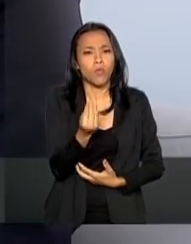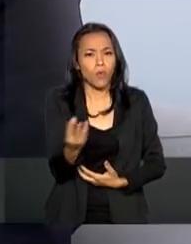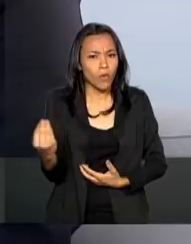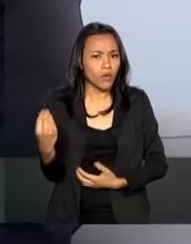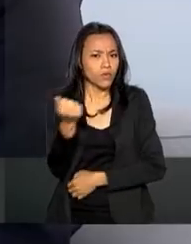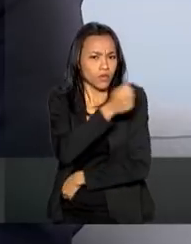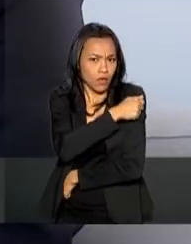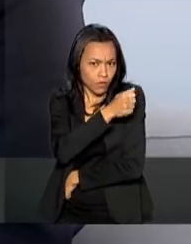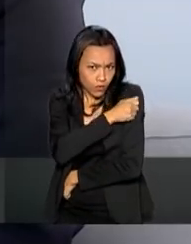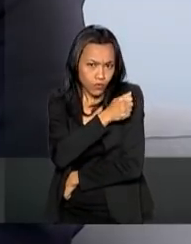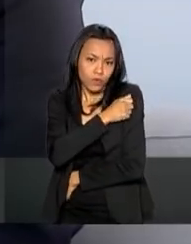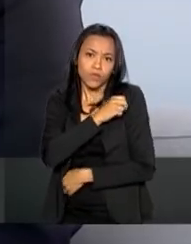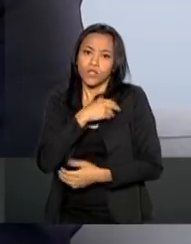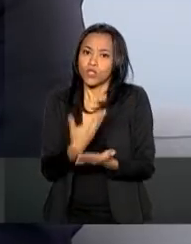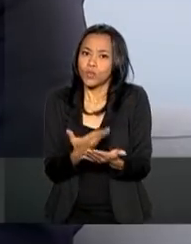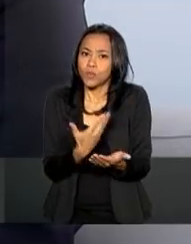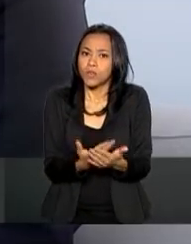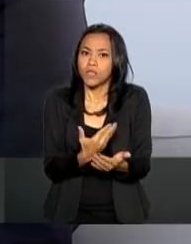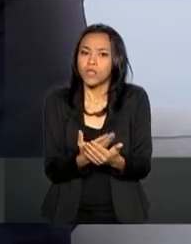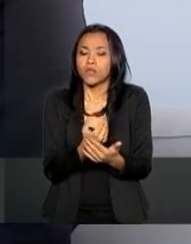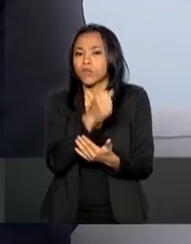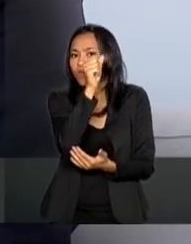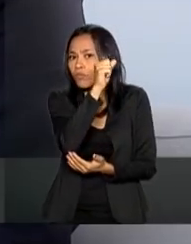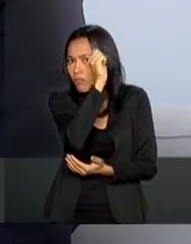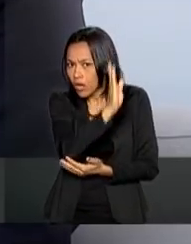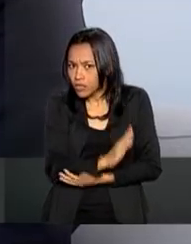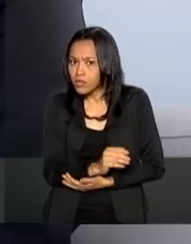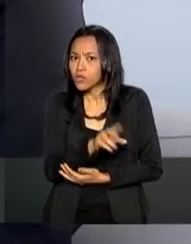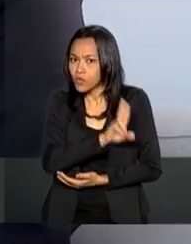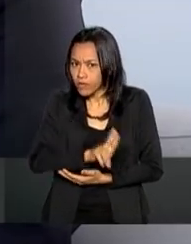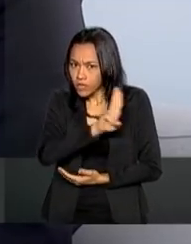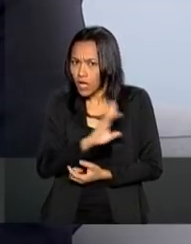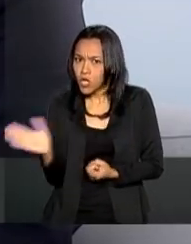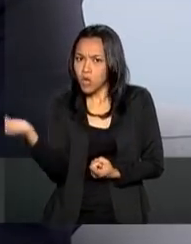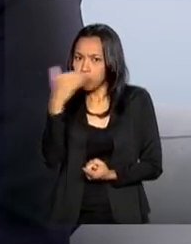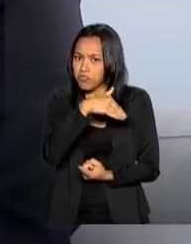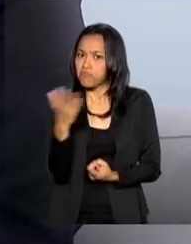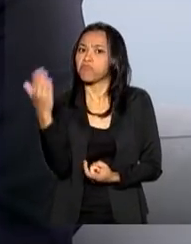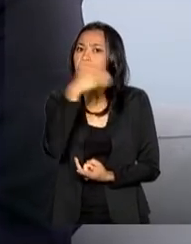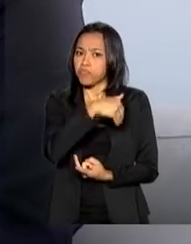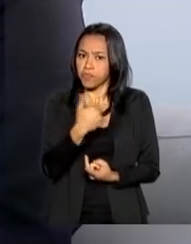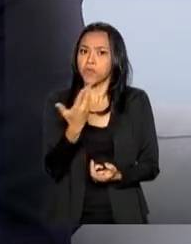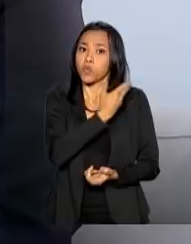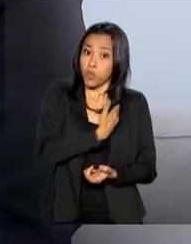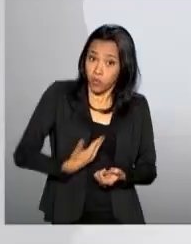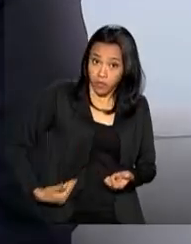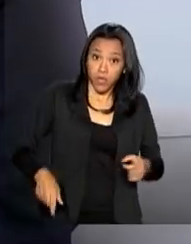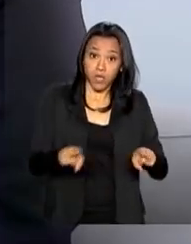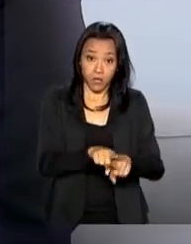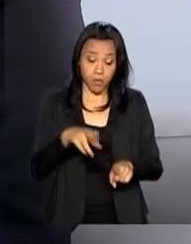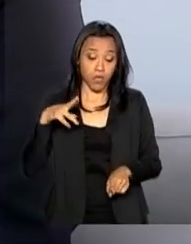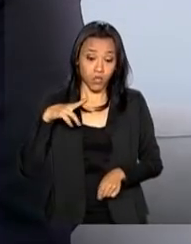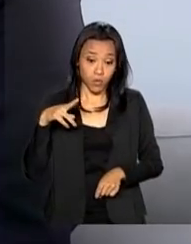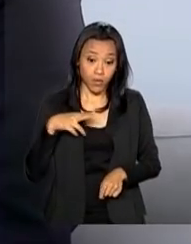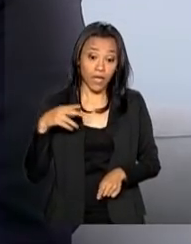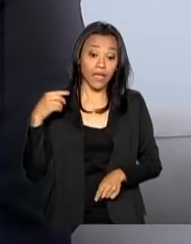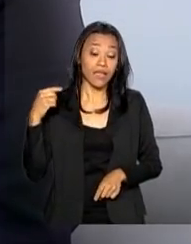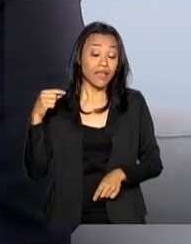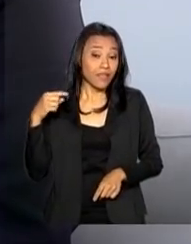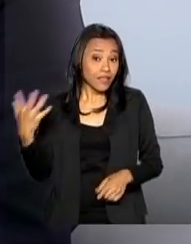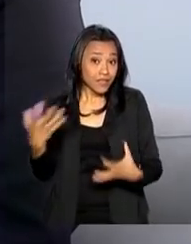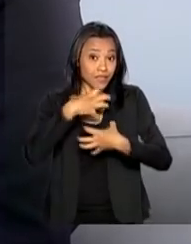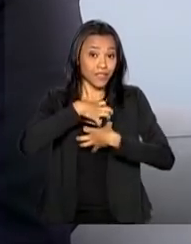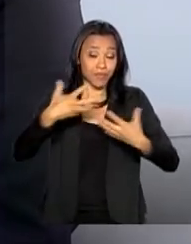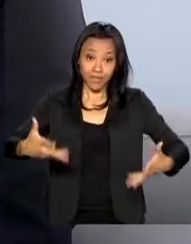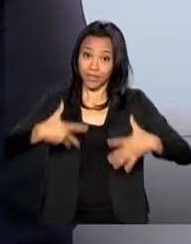moçambicanos estudando em diversas universidades brasileiras, públicas e privadas. E isso nos dá muita alegria